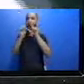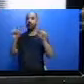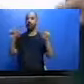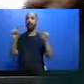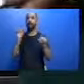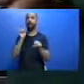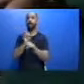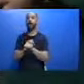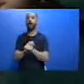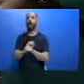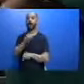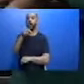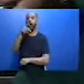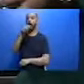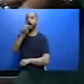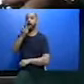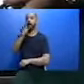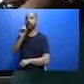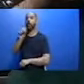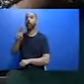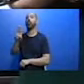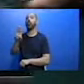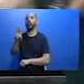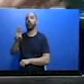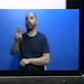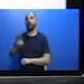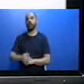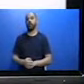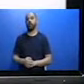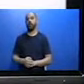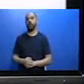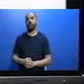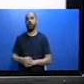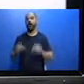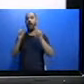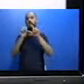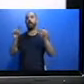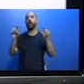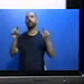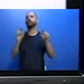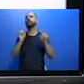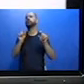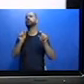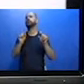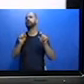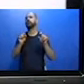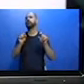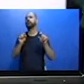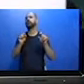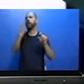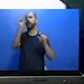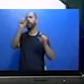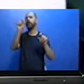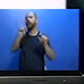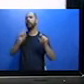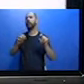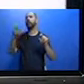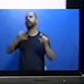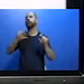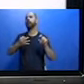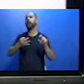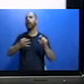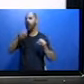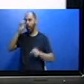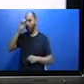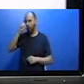parou parou e ela é vamos marcar a alternativa correta ela é